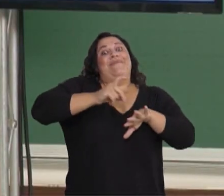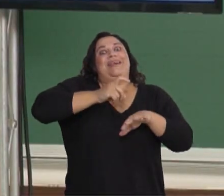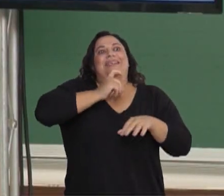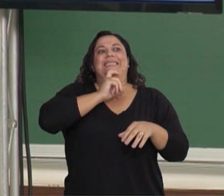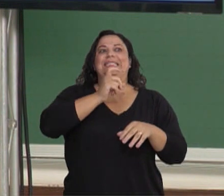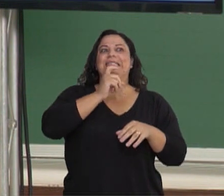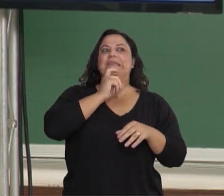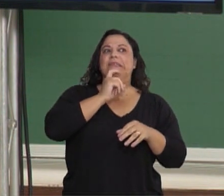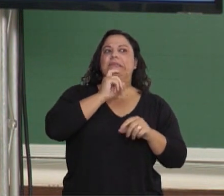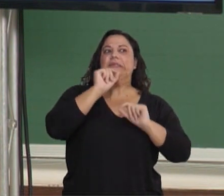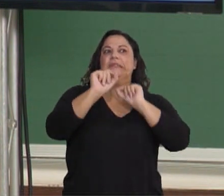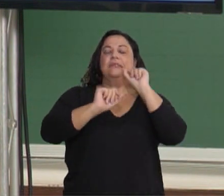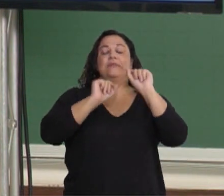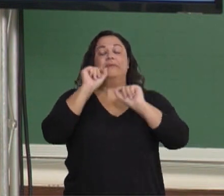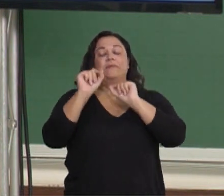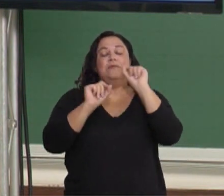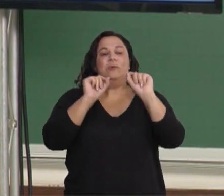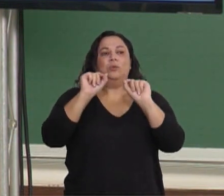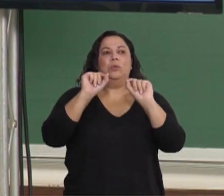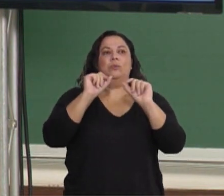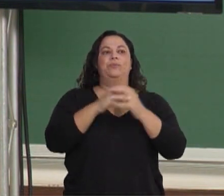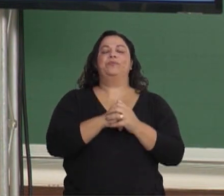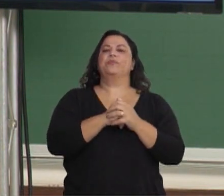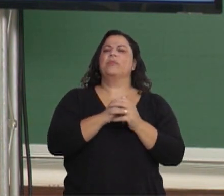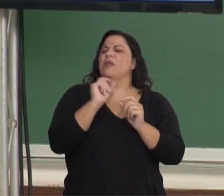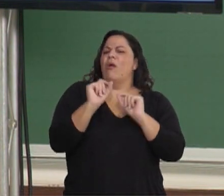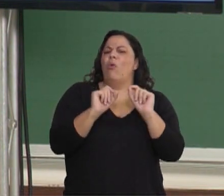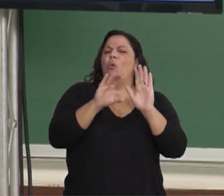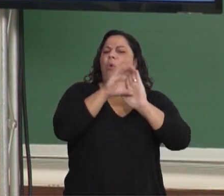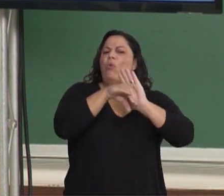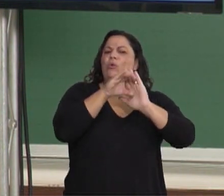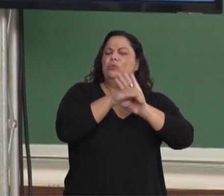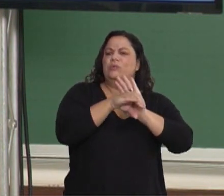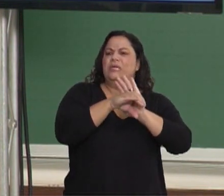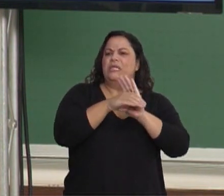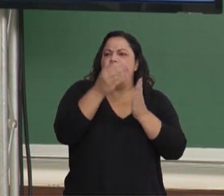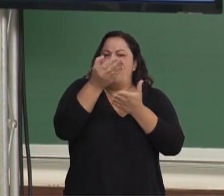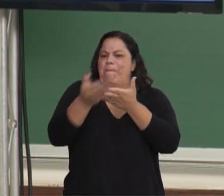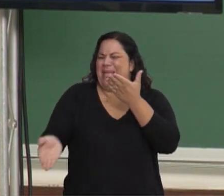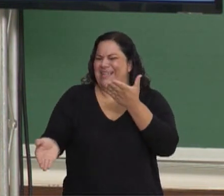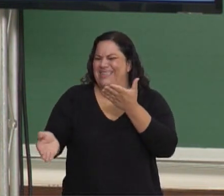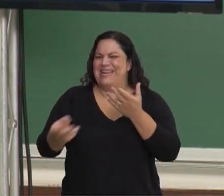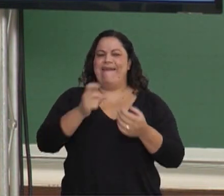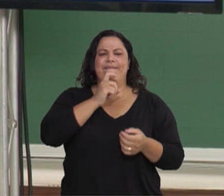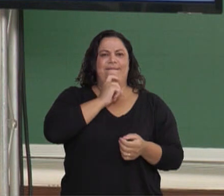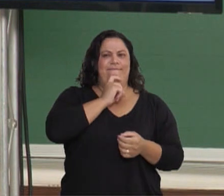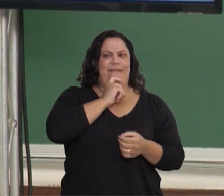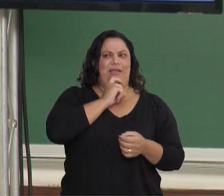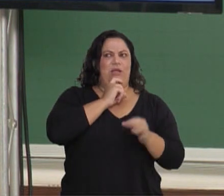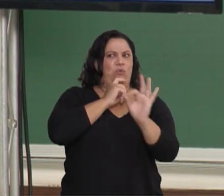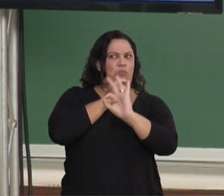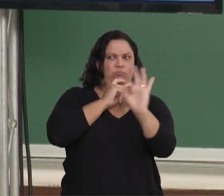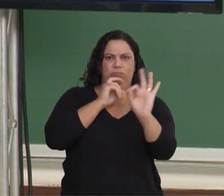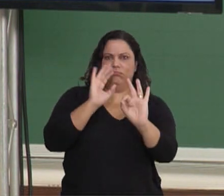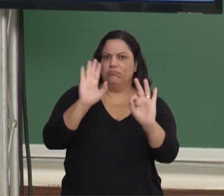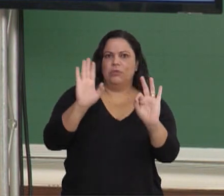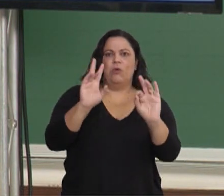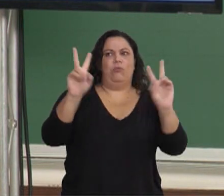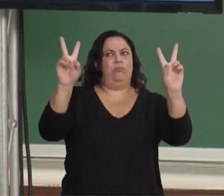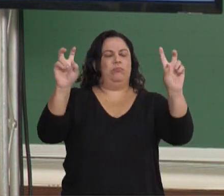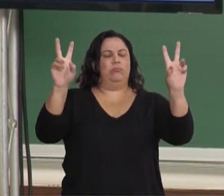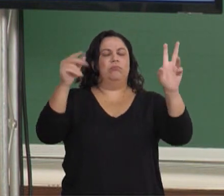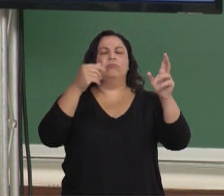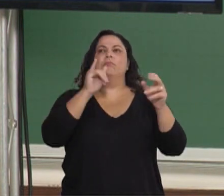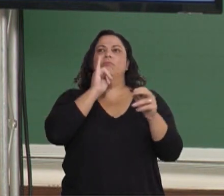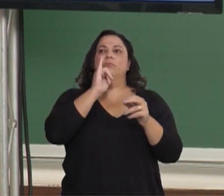calor ou adquirindo calor, certo? Então, dentre as opções que temos ali, o que fala perder frio, por exemplo, você